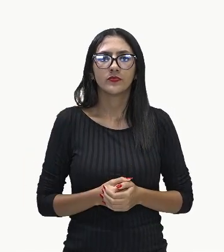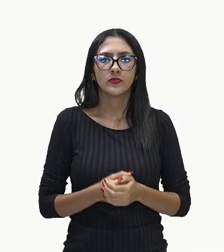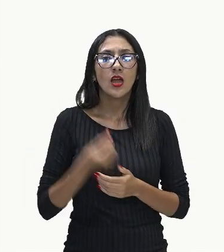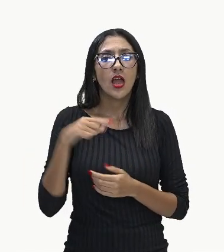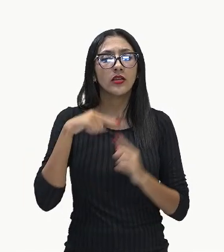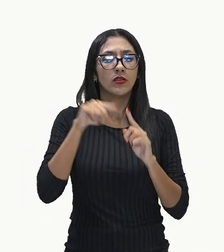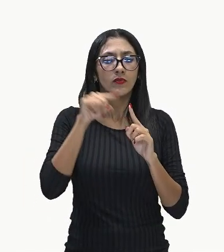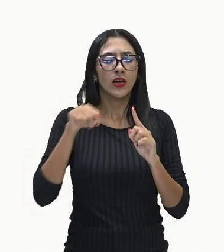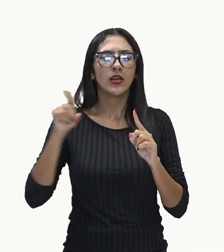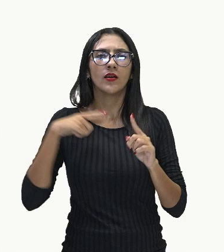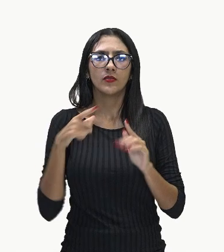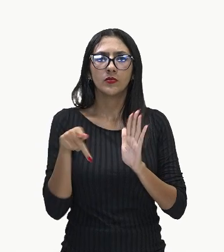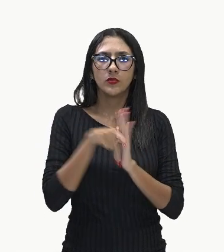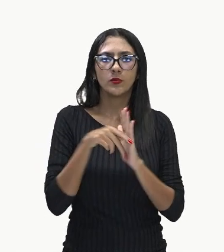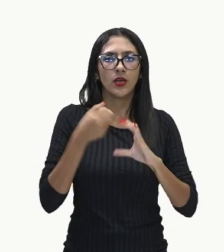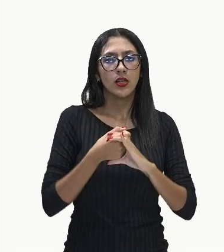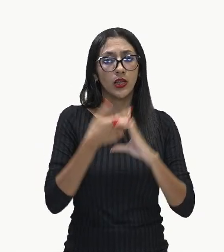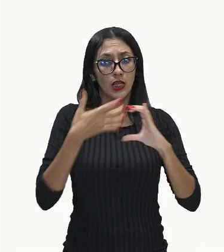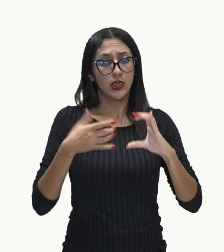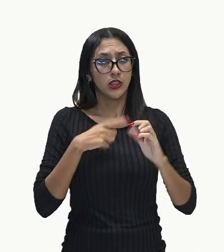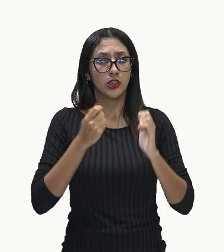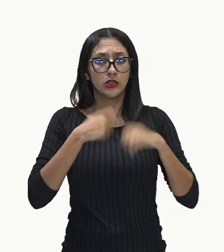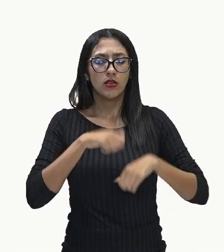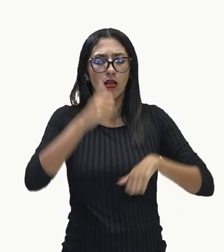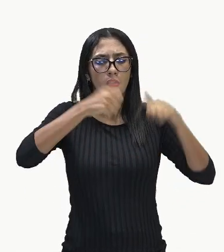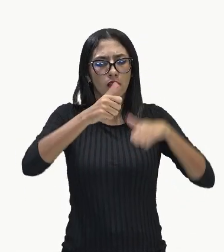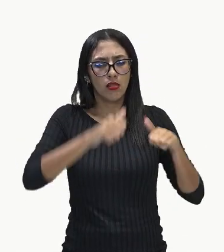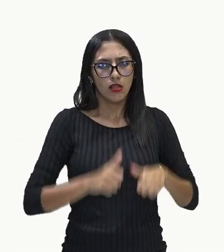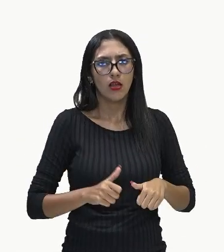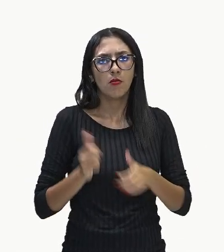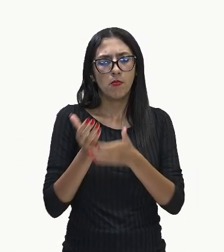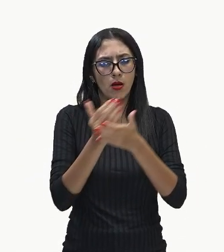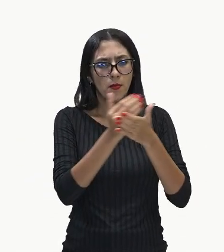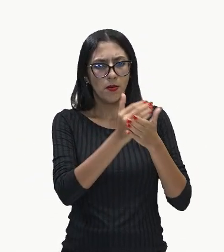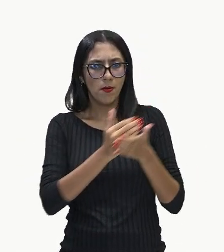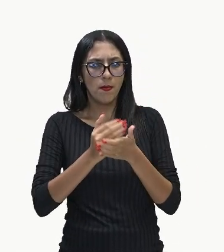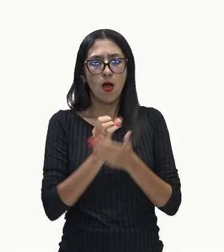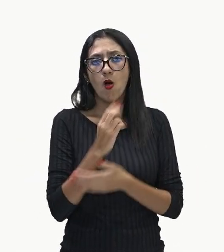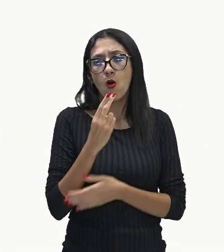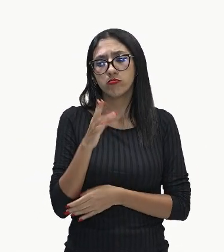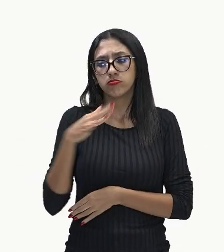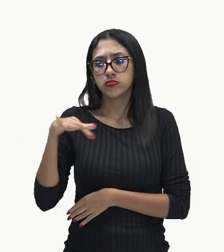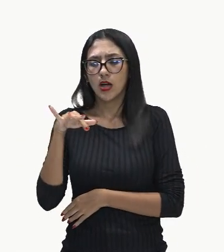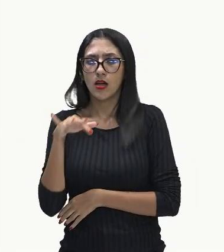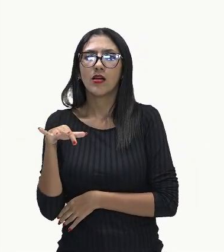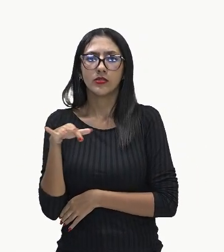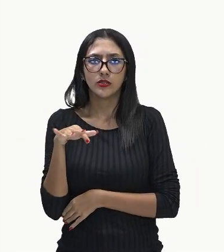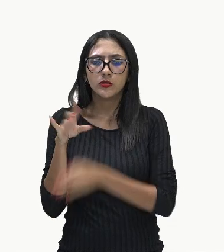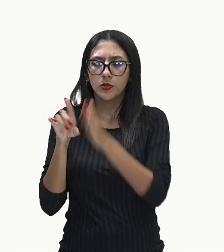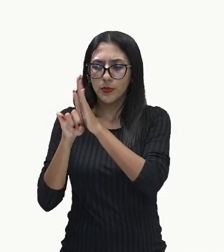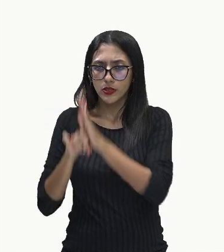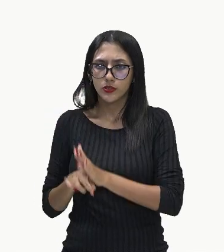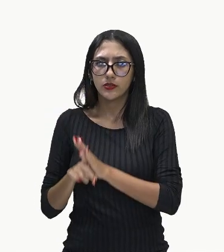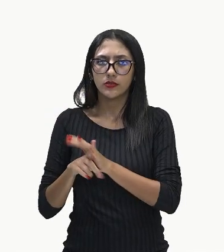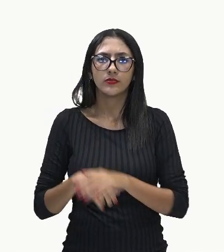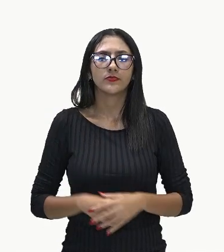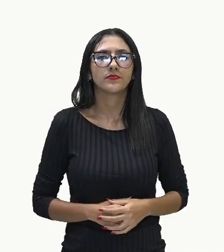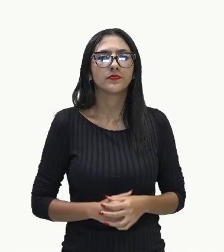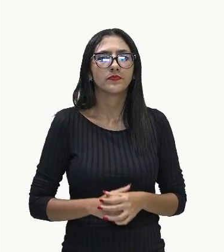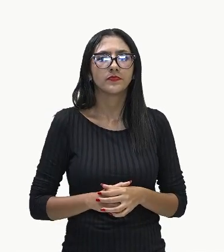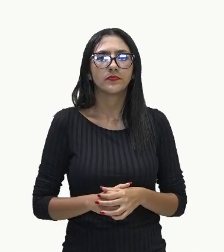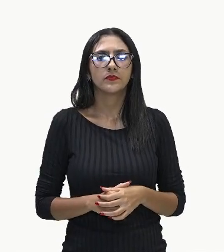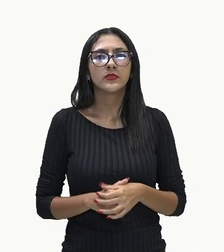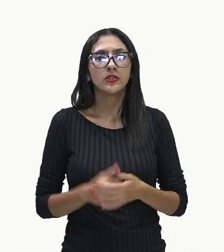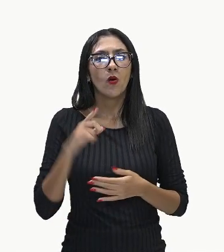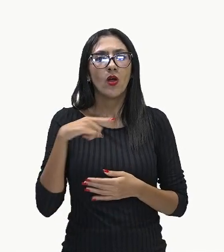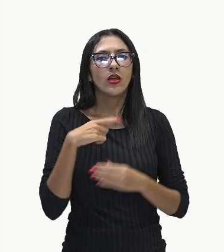são as características que estão sendo analisadas em uma amostra ou população, tá bom? Então, essas